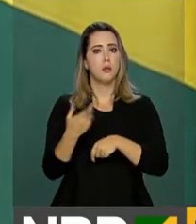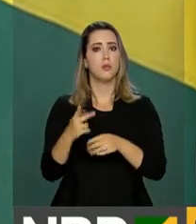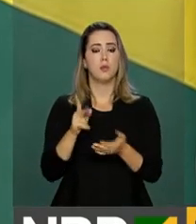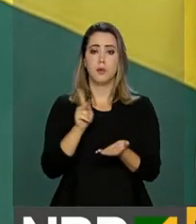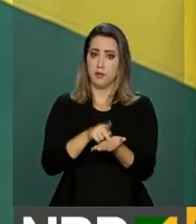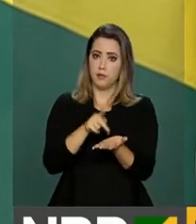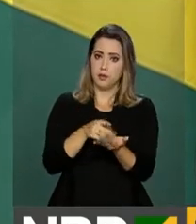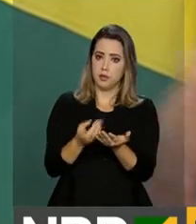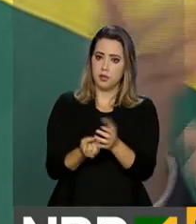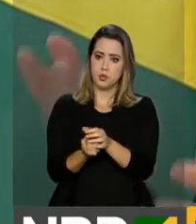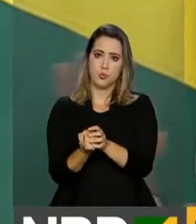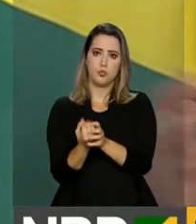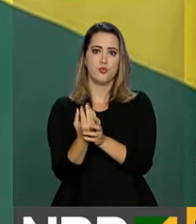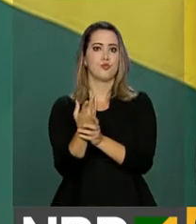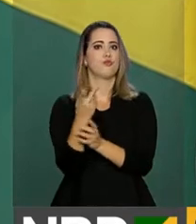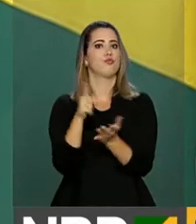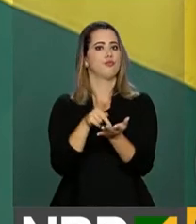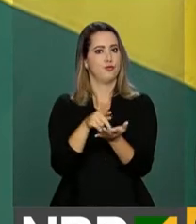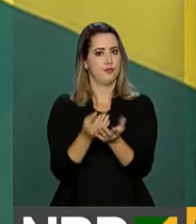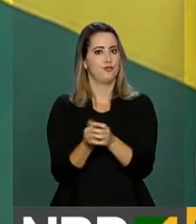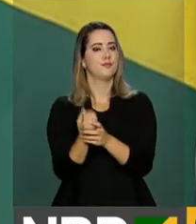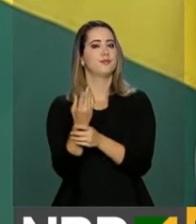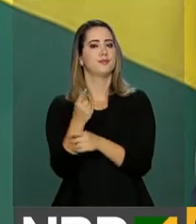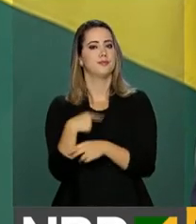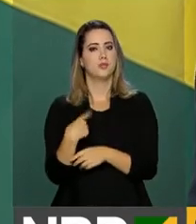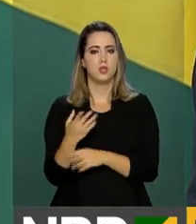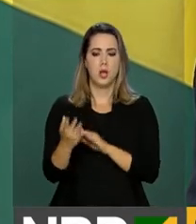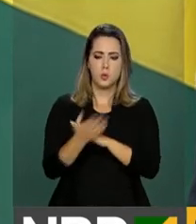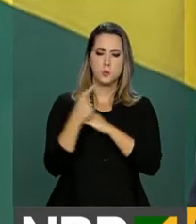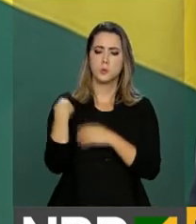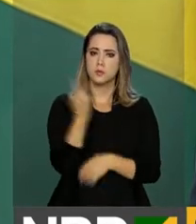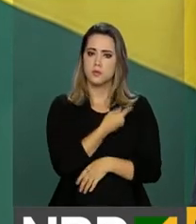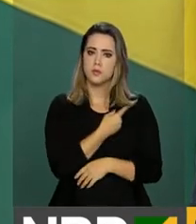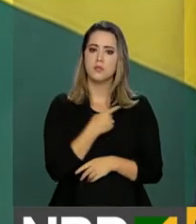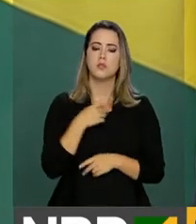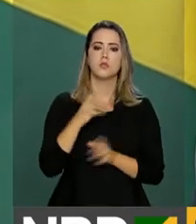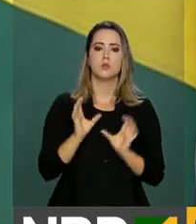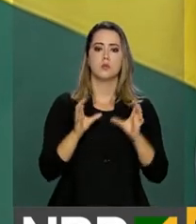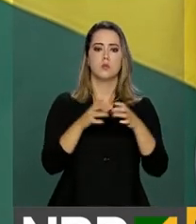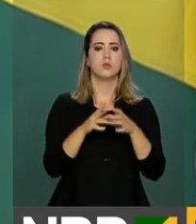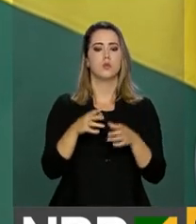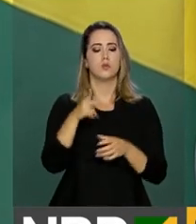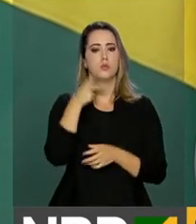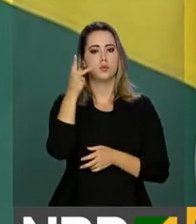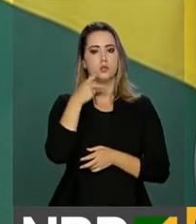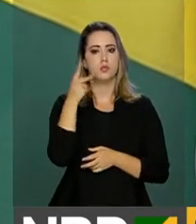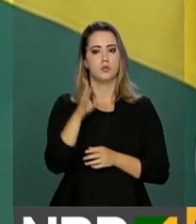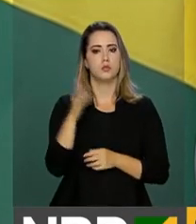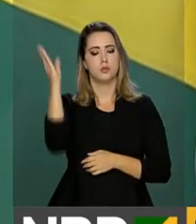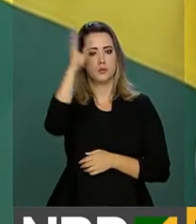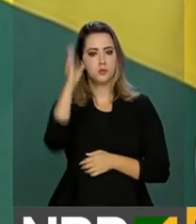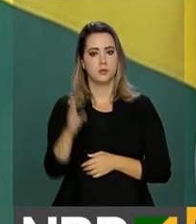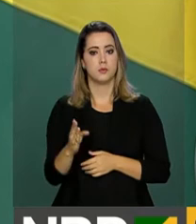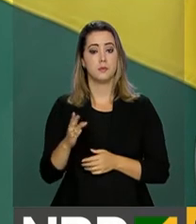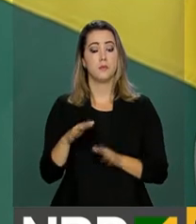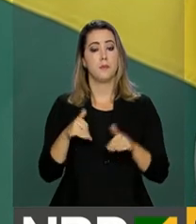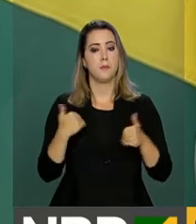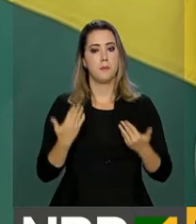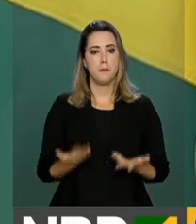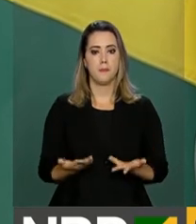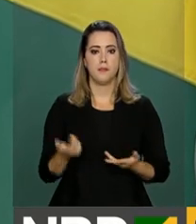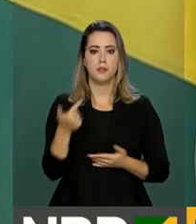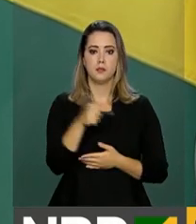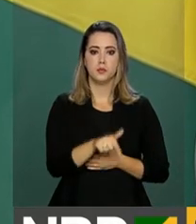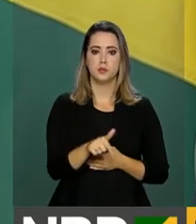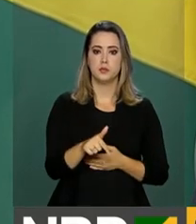surgirá em benefício de todos nós em benefício da classe política em benefício do brasil né então eu